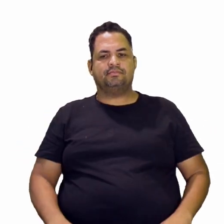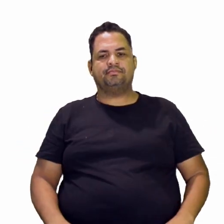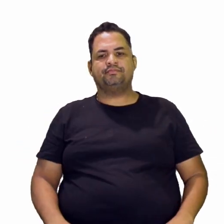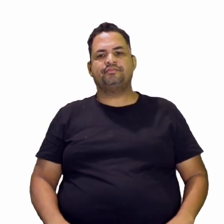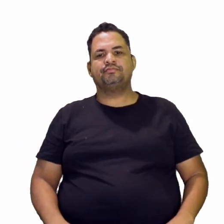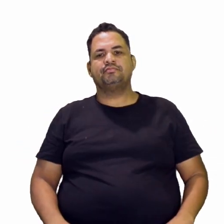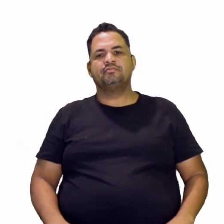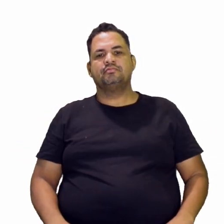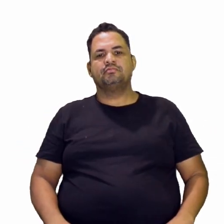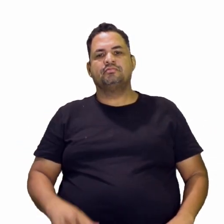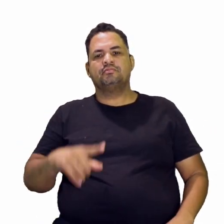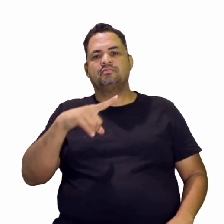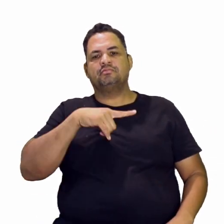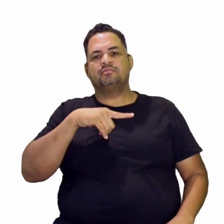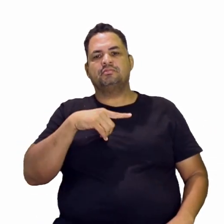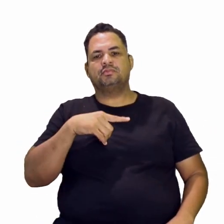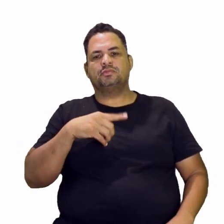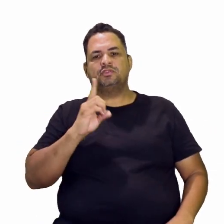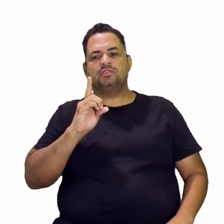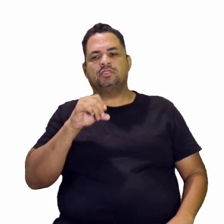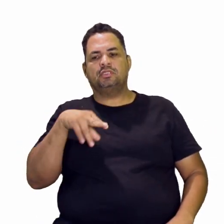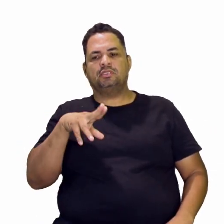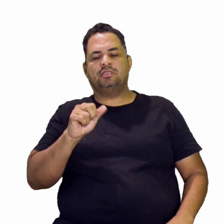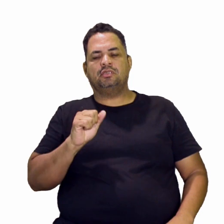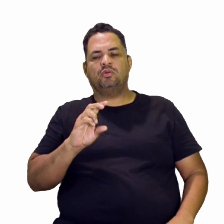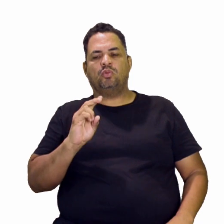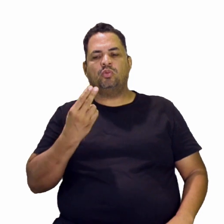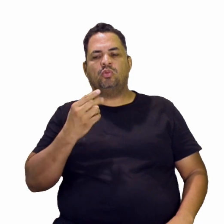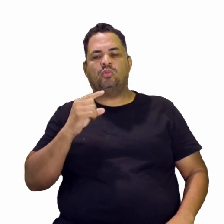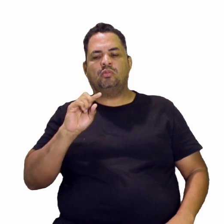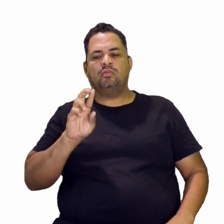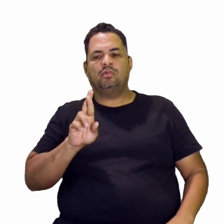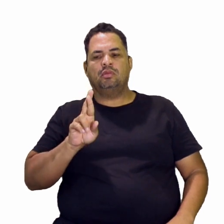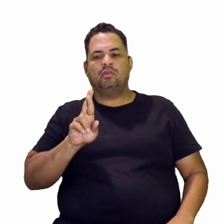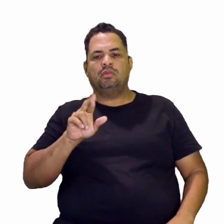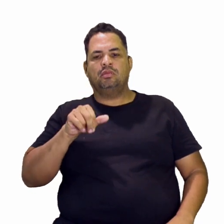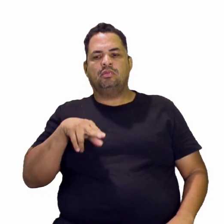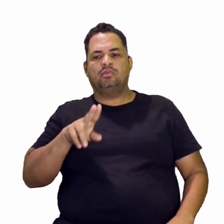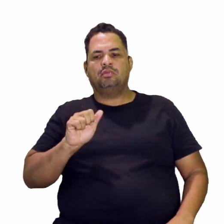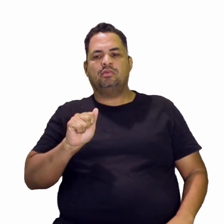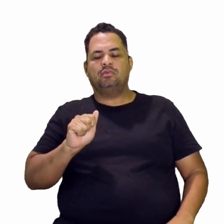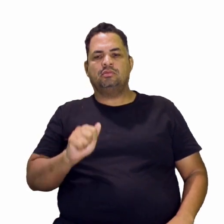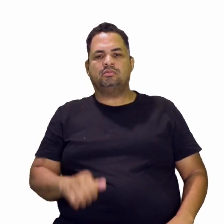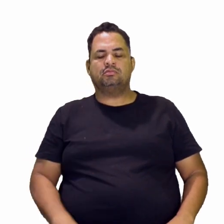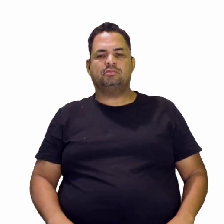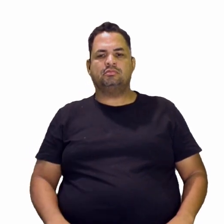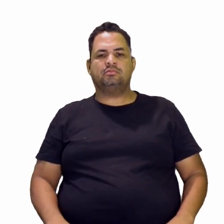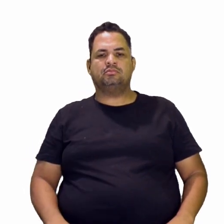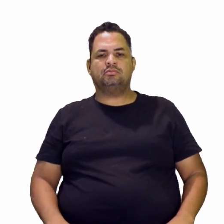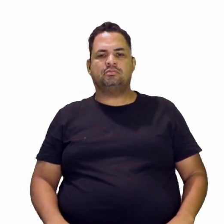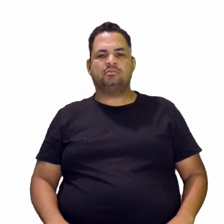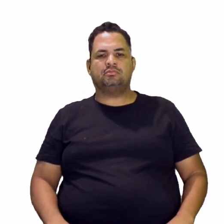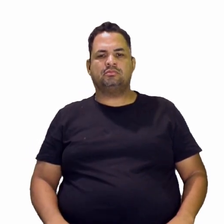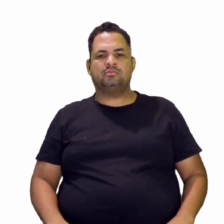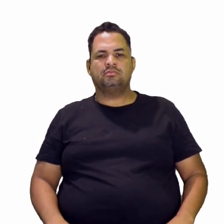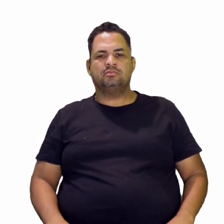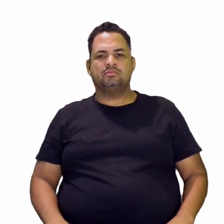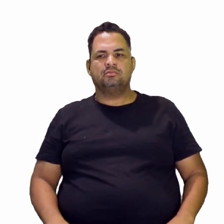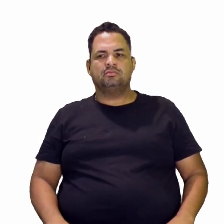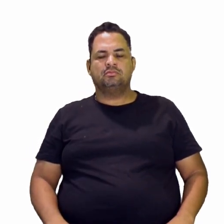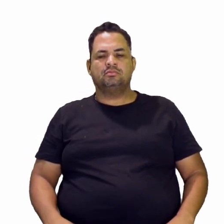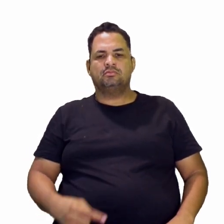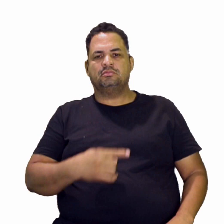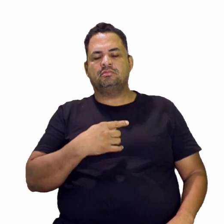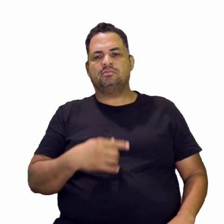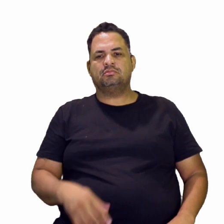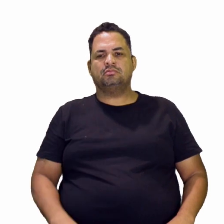podem ter ou o DNA ou o RNA. Nós temos o DNA e o RNA juntos, né? Que eles fazem parte aqui das